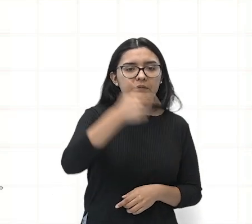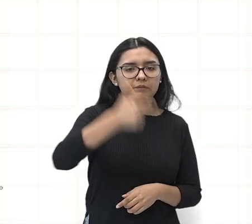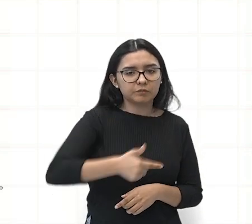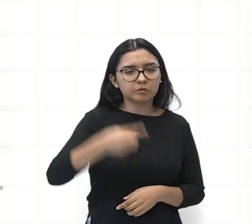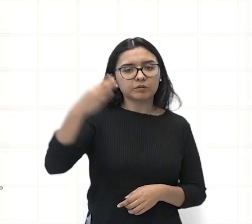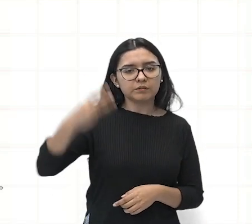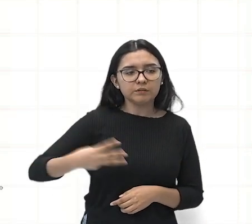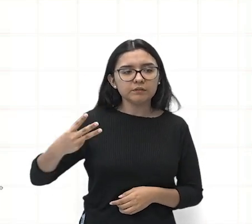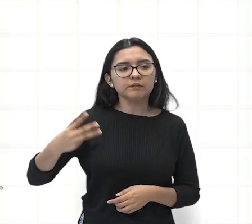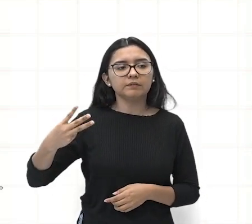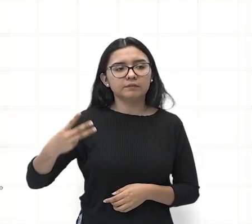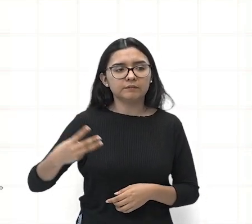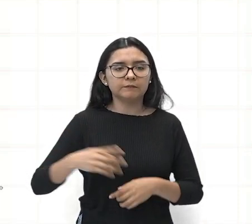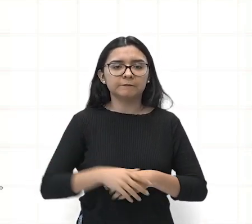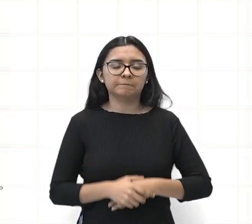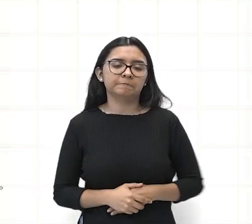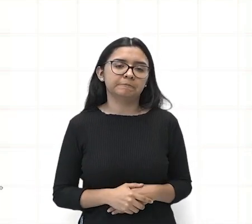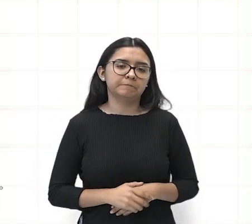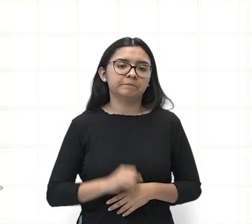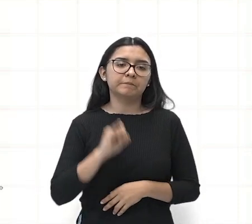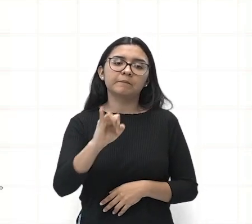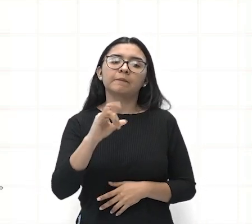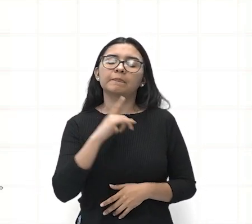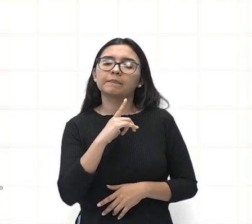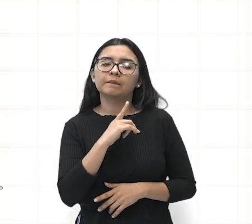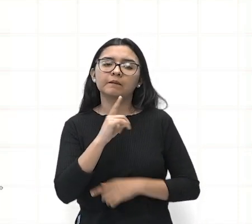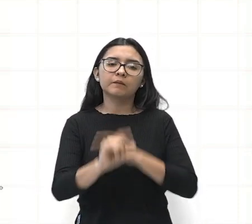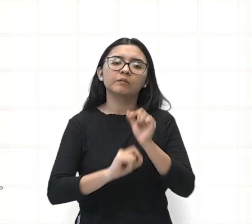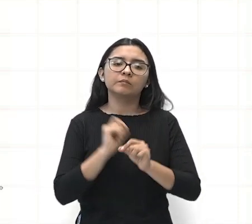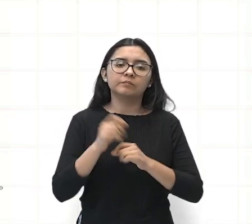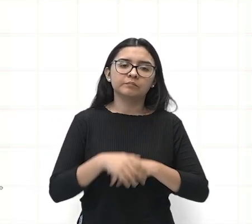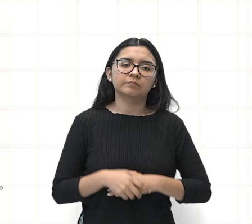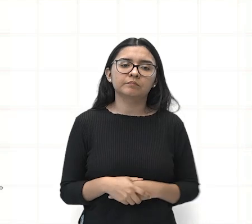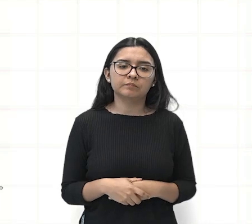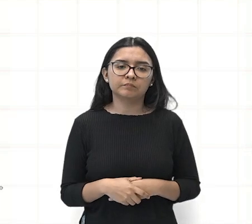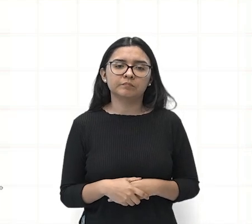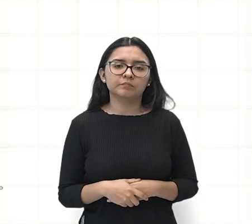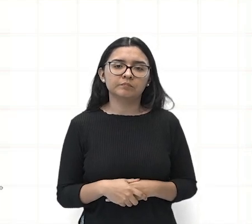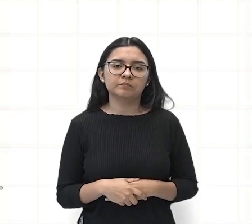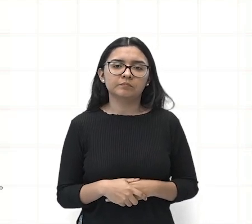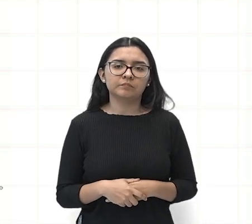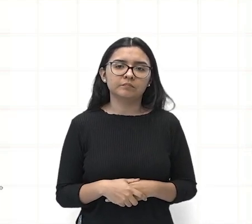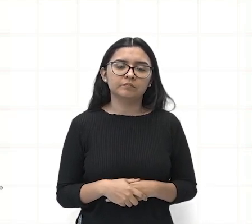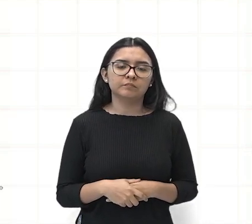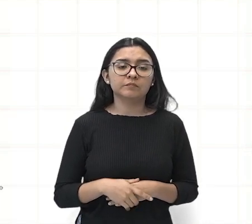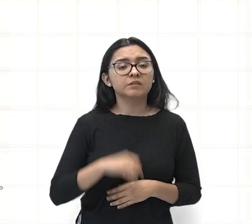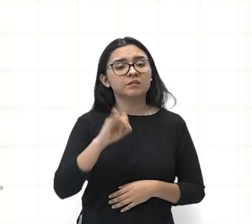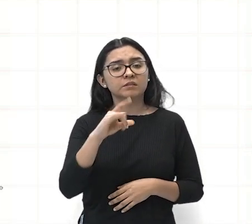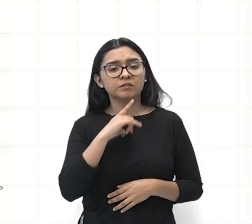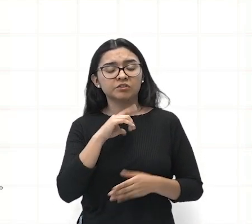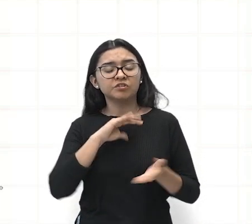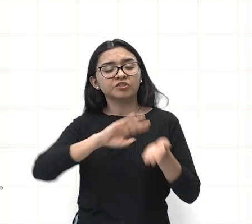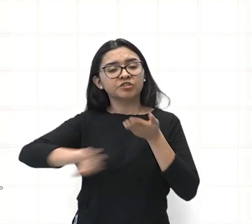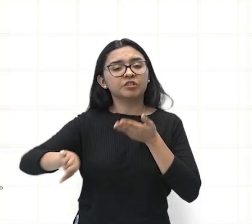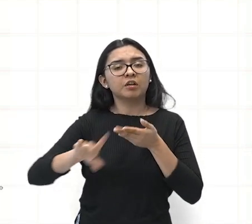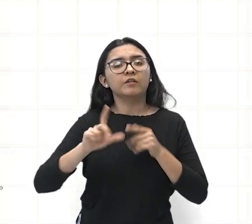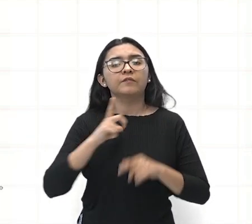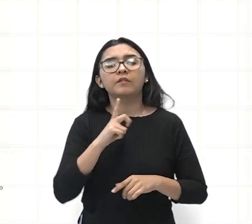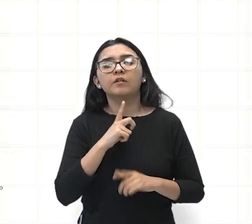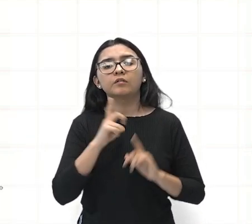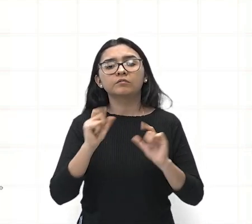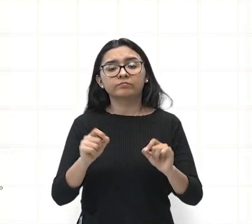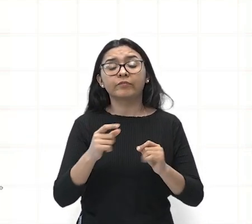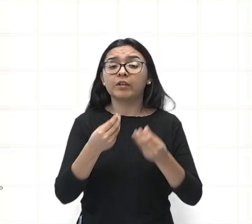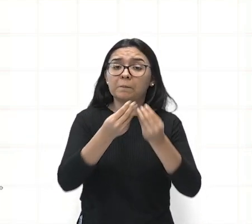e na terceira ordem. Se a gente tirar um determinado nível desses, a gente vai estar colocando